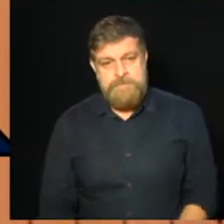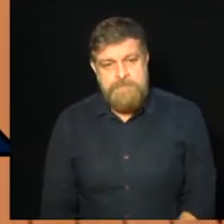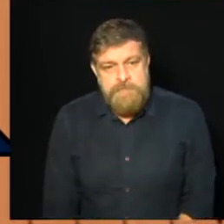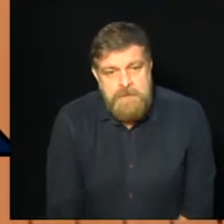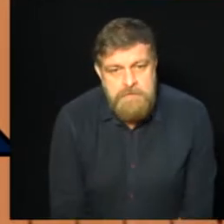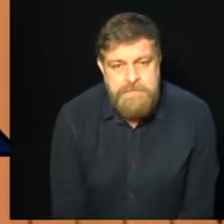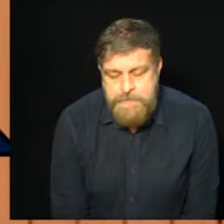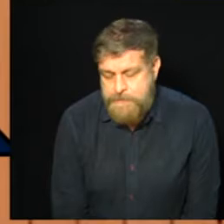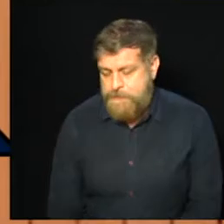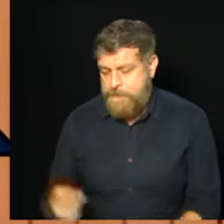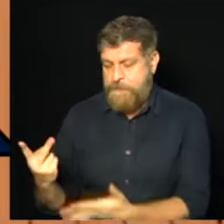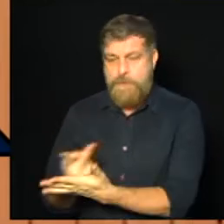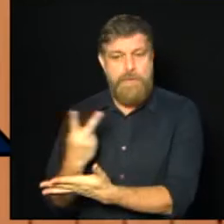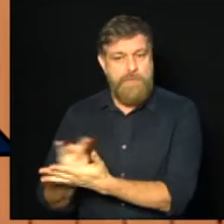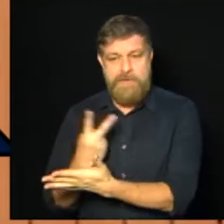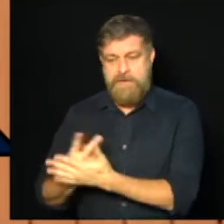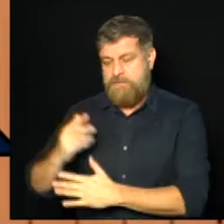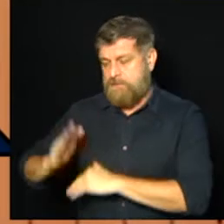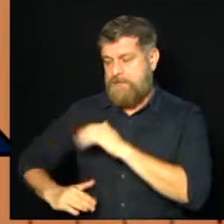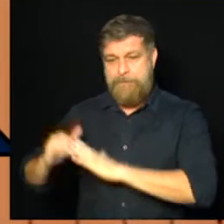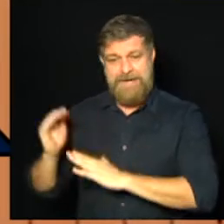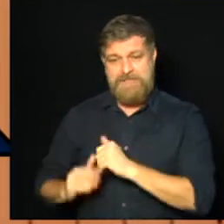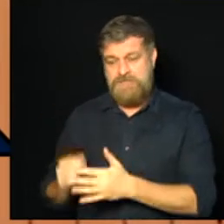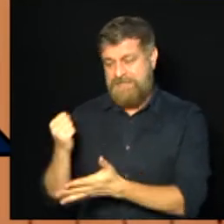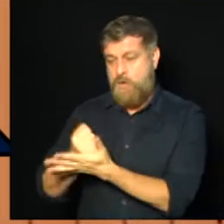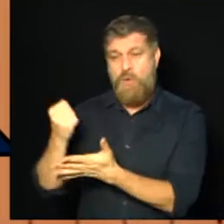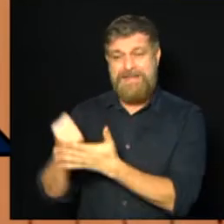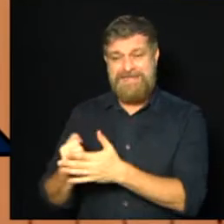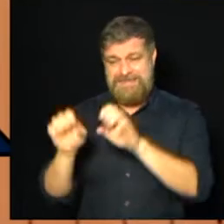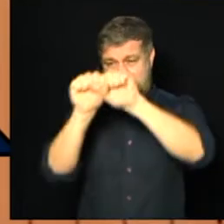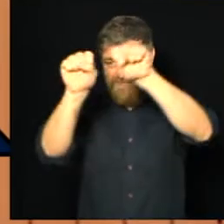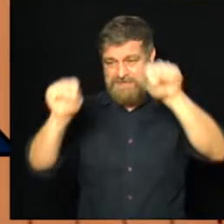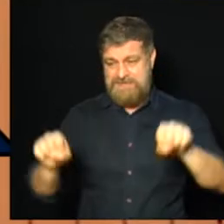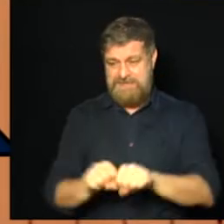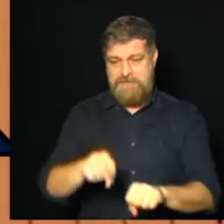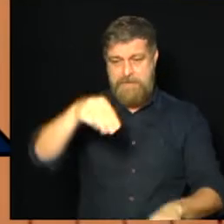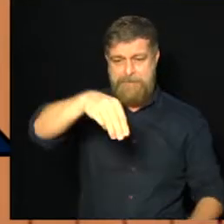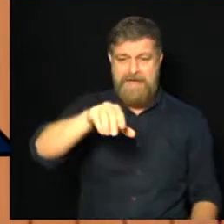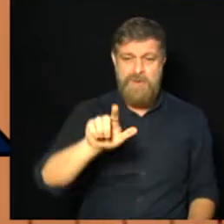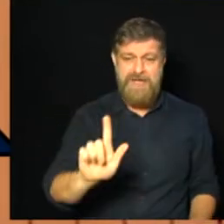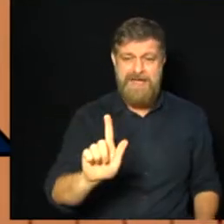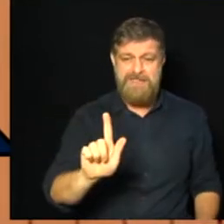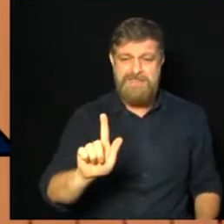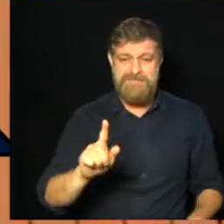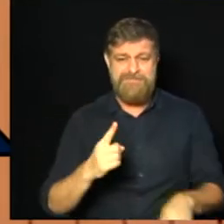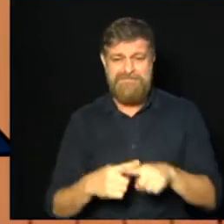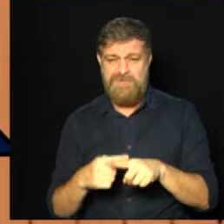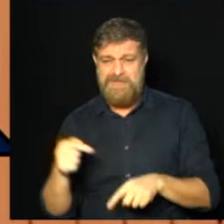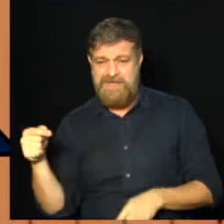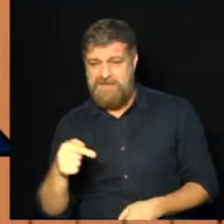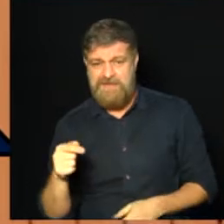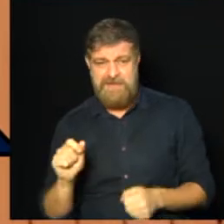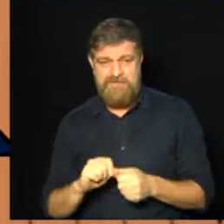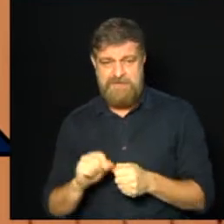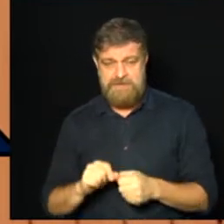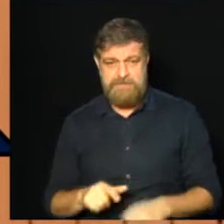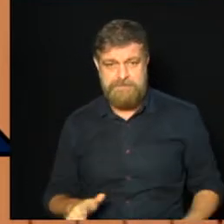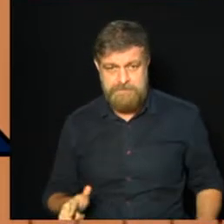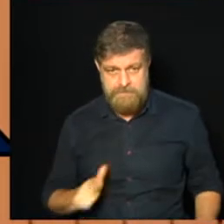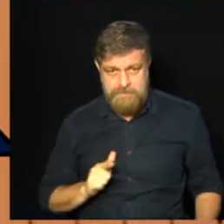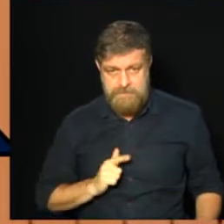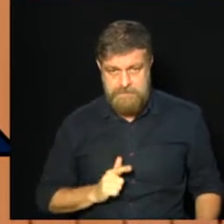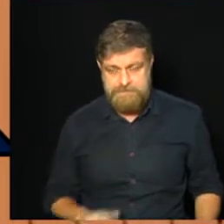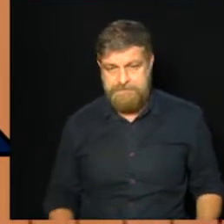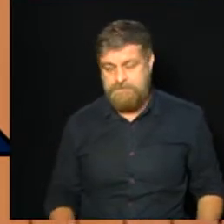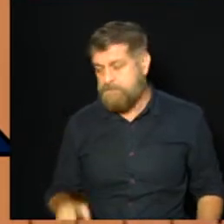um erro de ponto de partida na questão da Rede Mário Gatti. Por quê? Porque você suprir a necessidade do Hospital